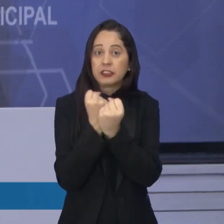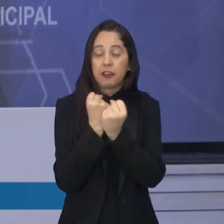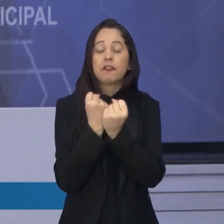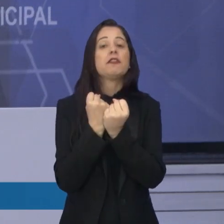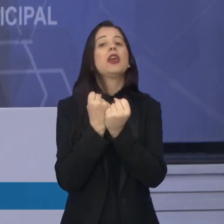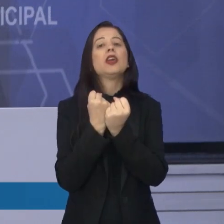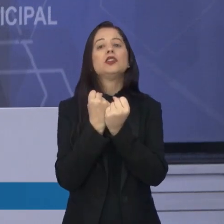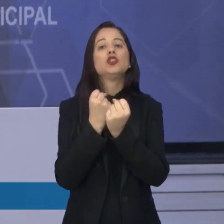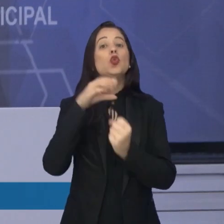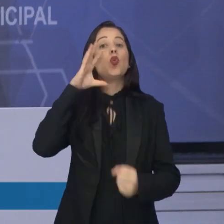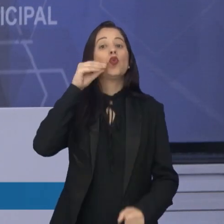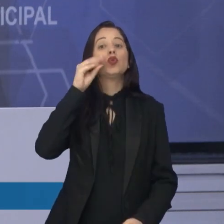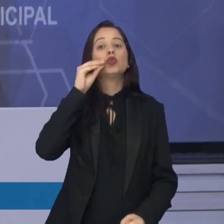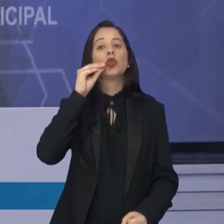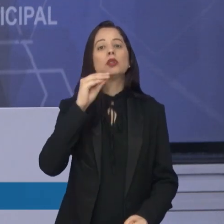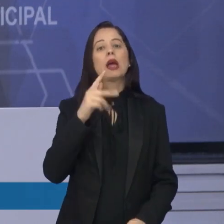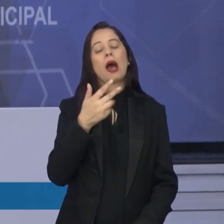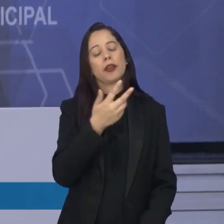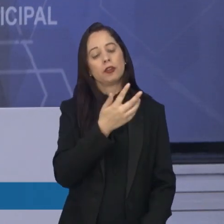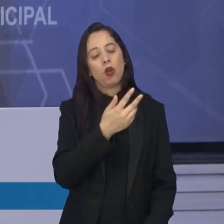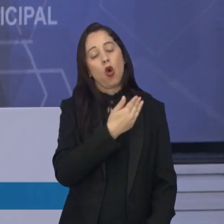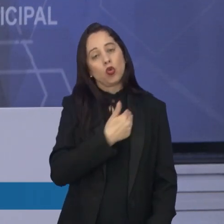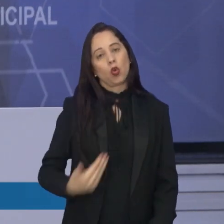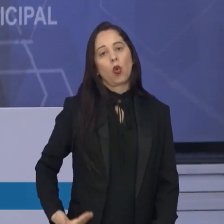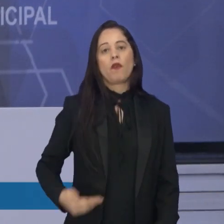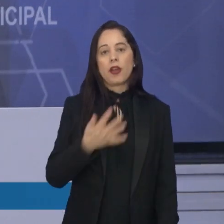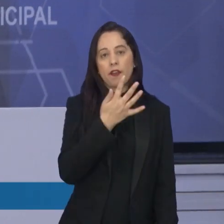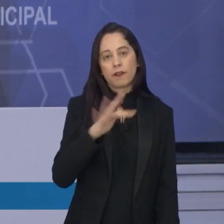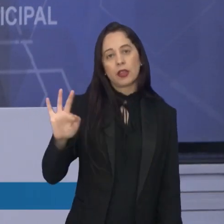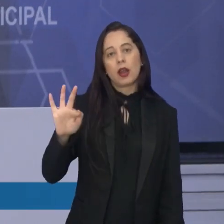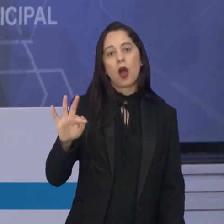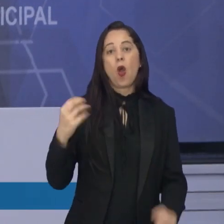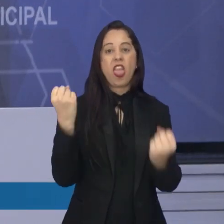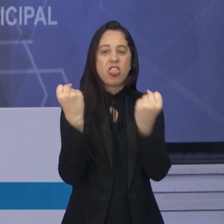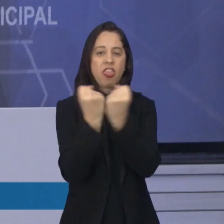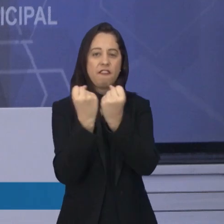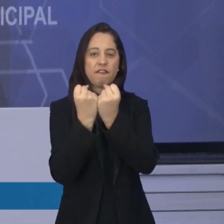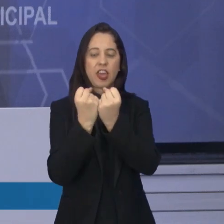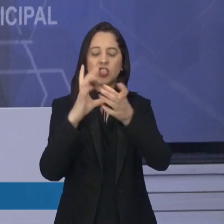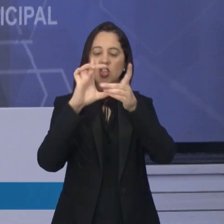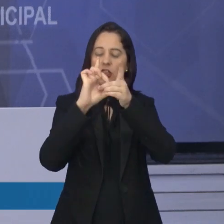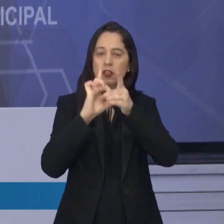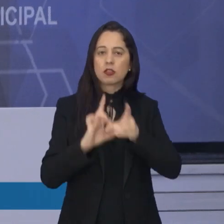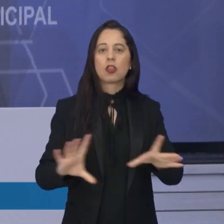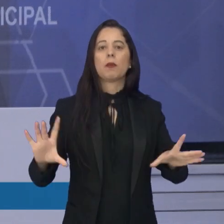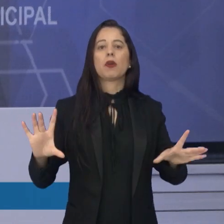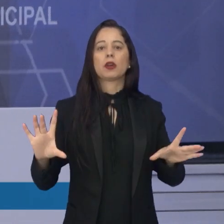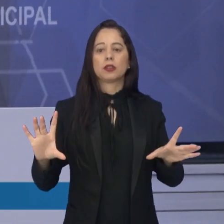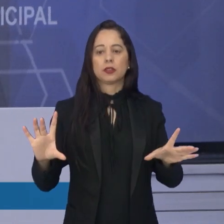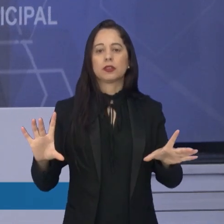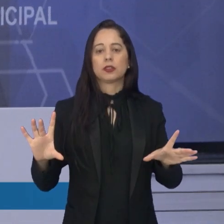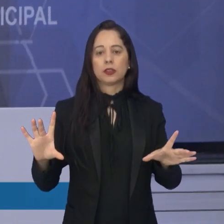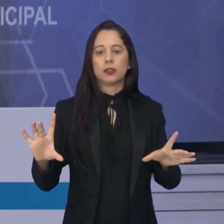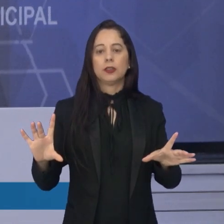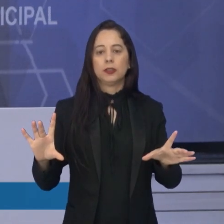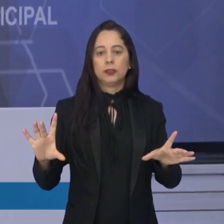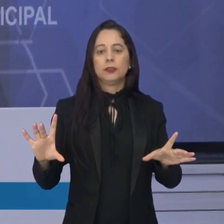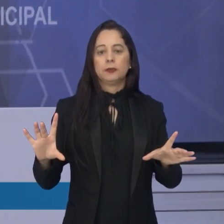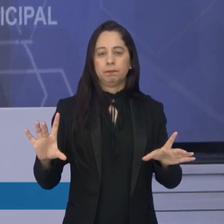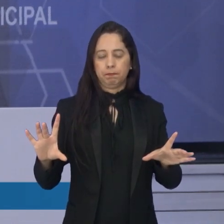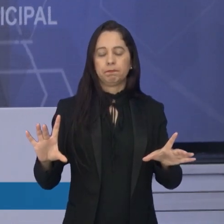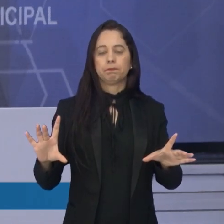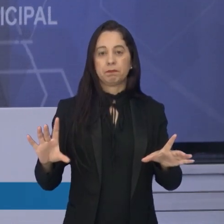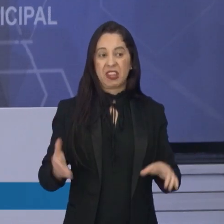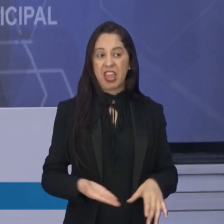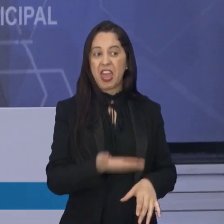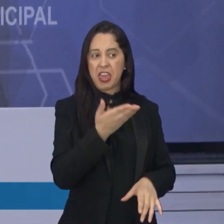público federal, na defesa da democracia, teve, ao longo desses 26 anos, muito da